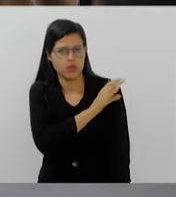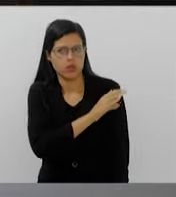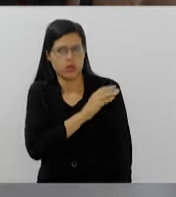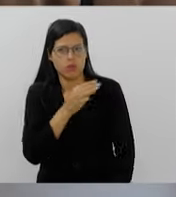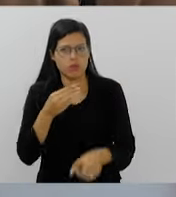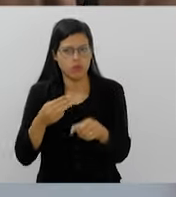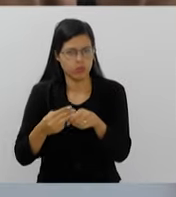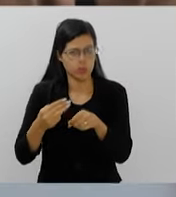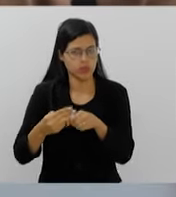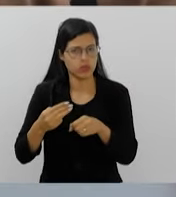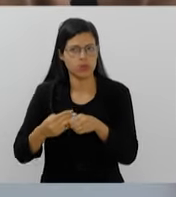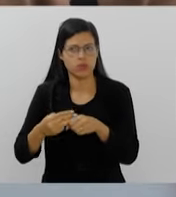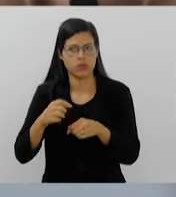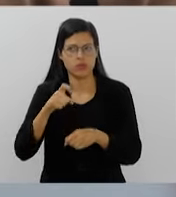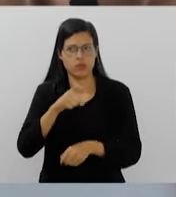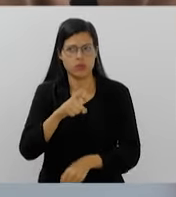X